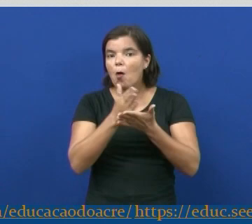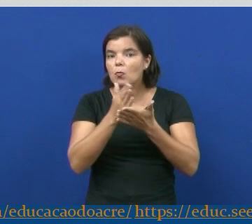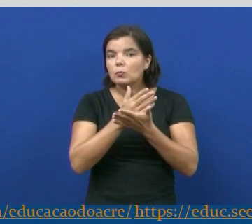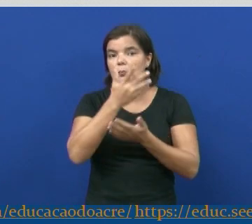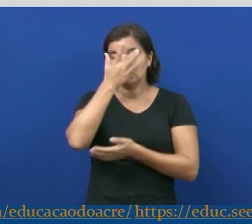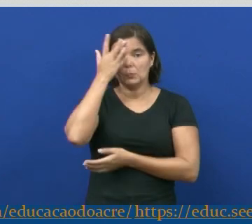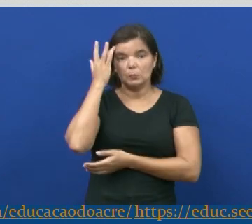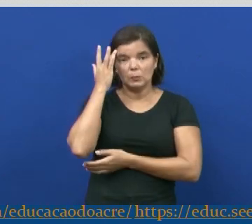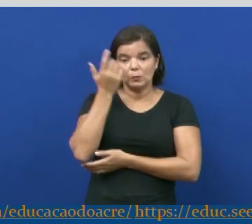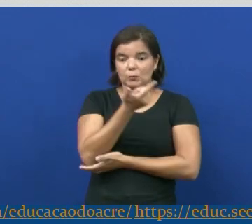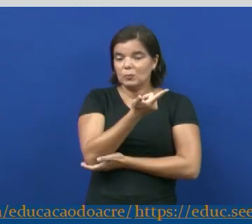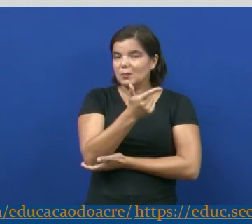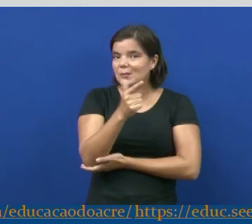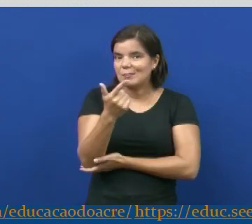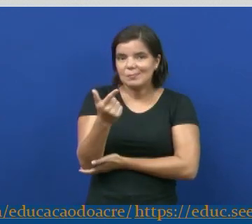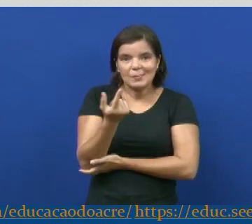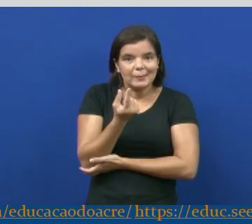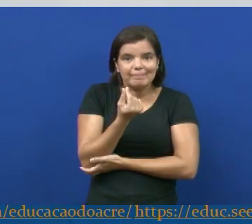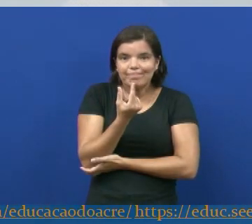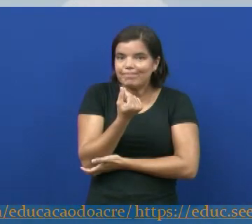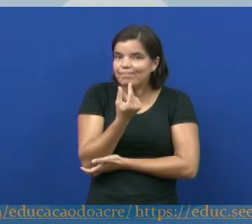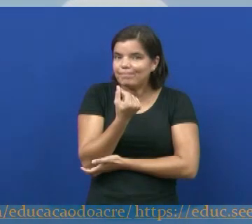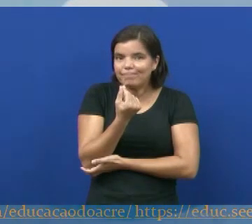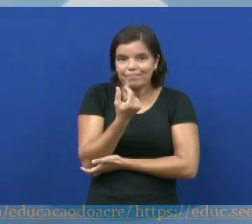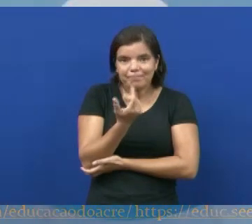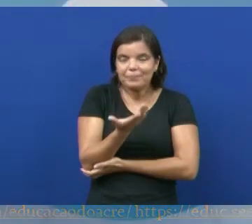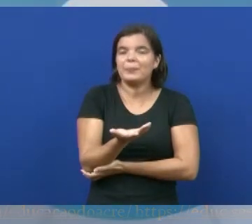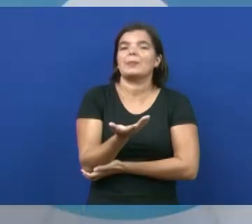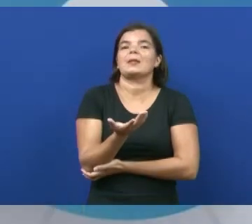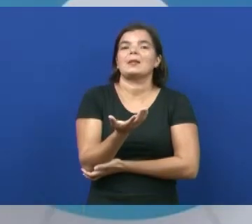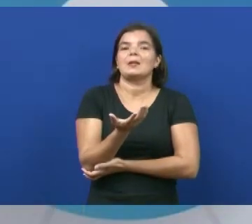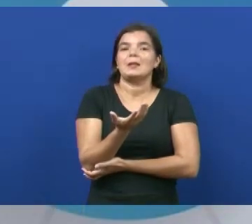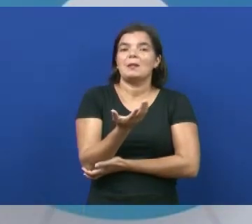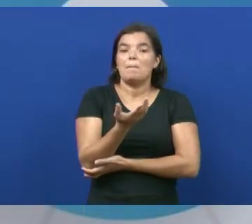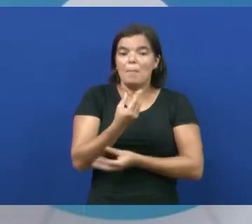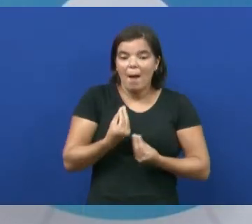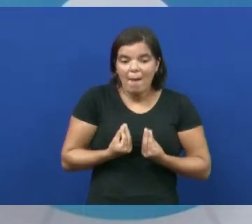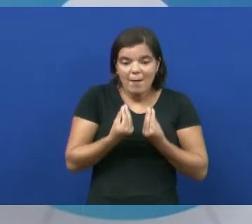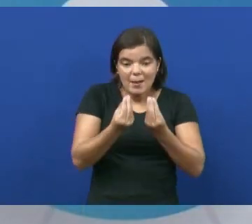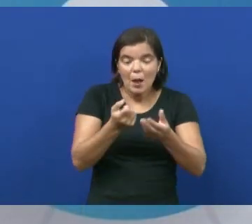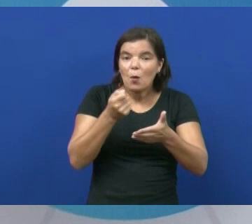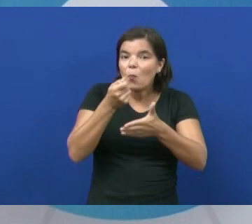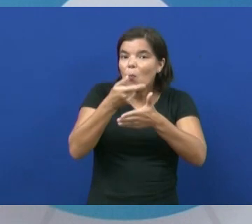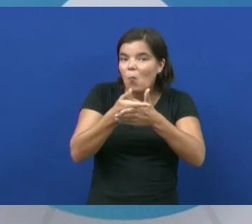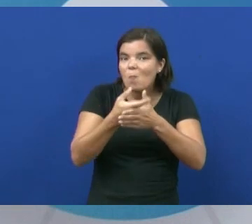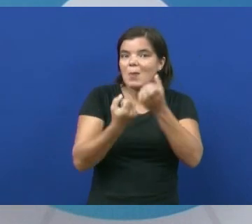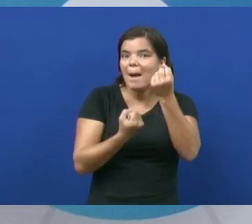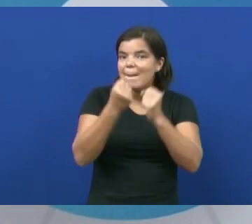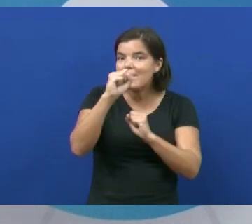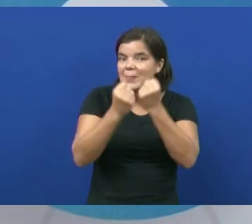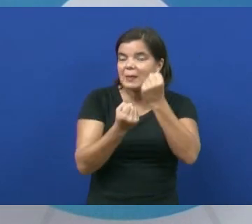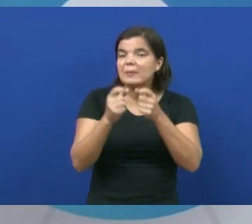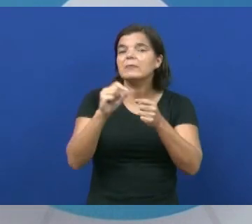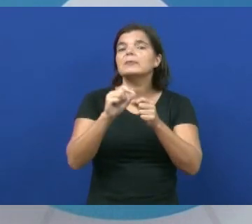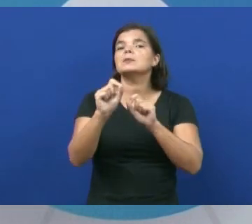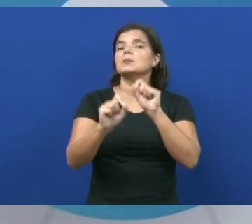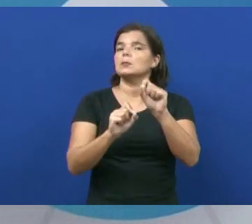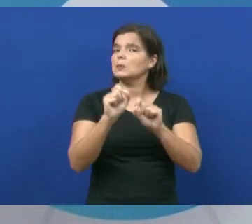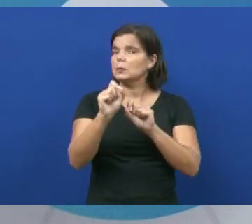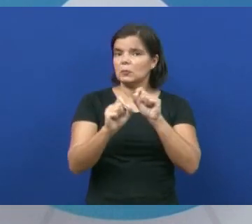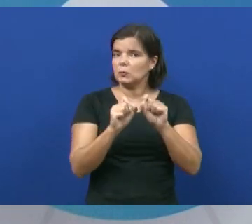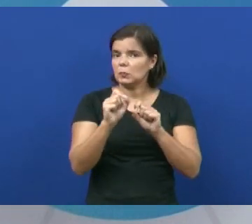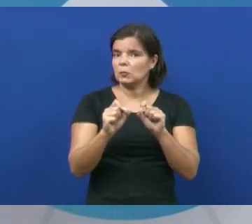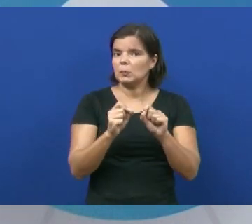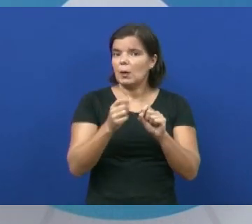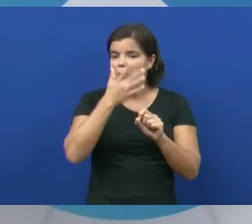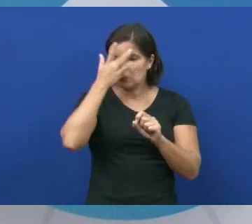dessas pessoas que não têm condições nenhuma, né, para investir na mecanização no campo, o que eles têm que fazer, os próprios,